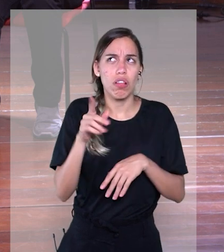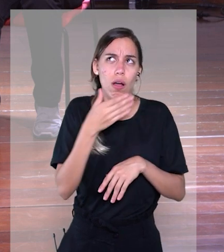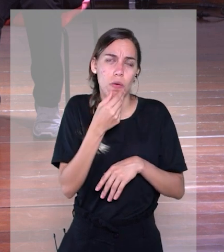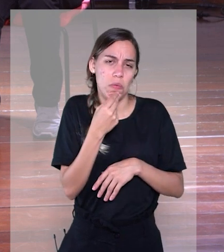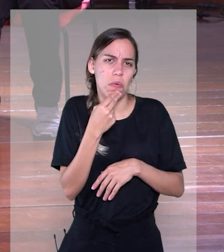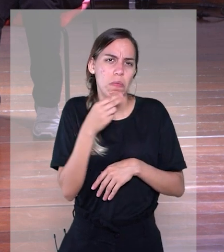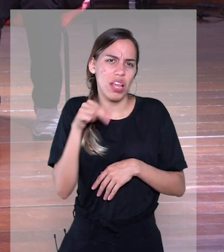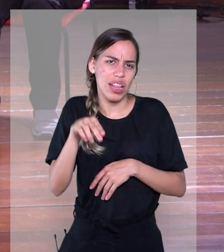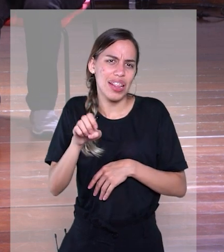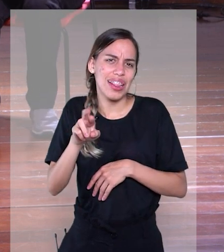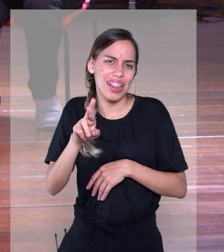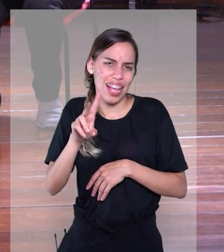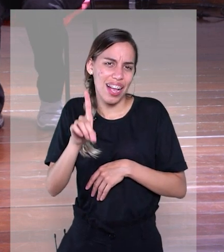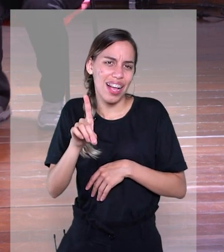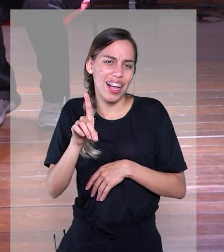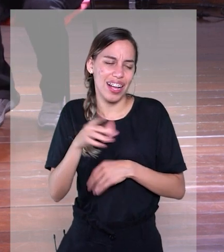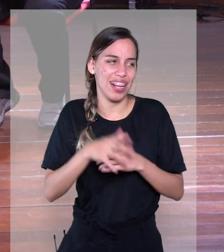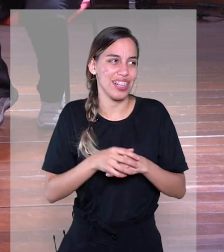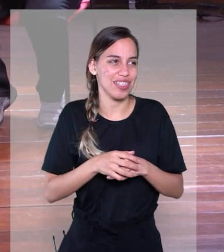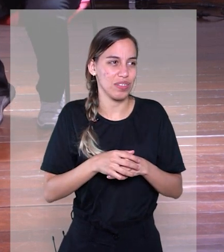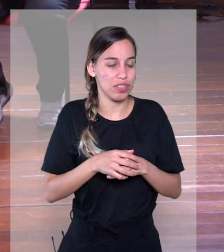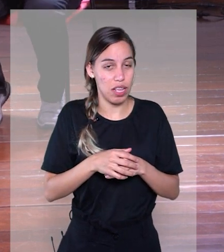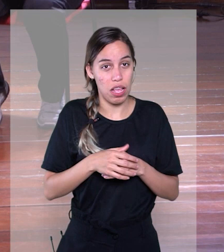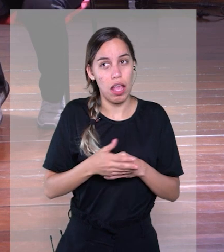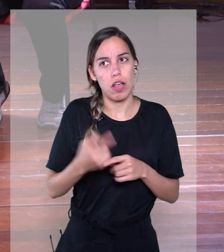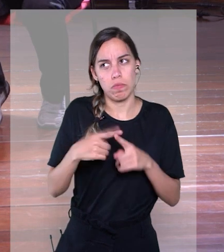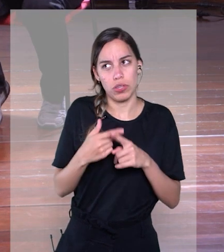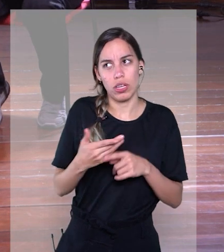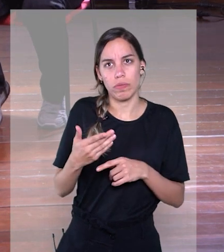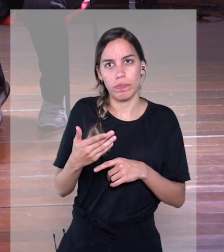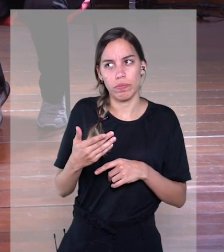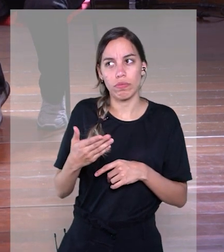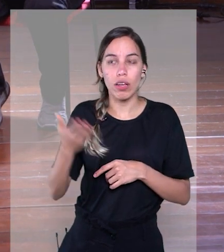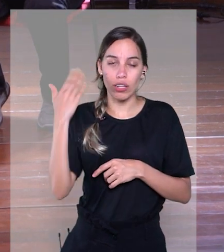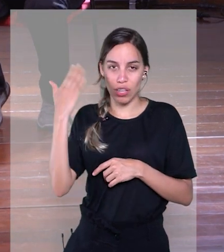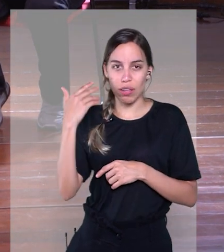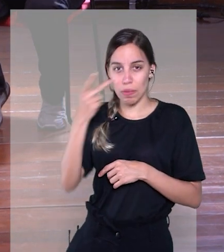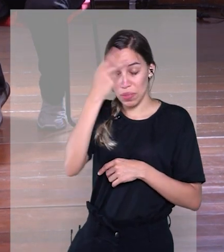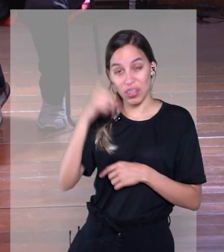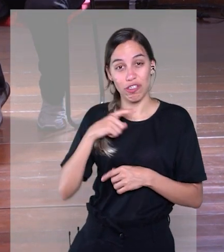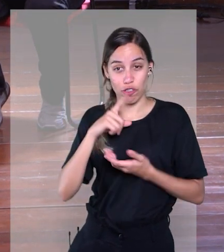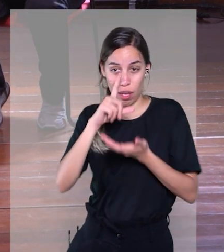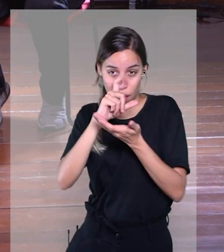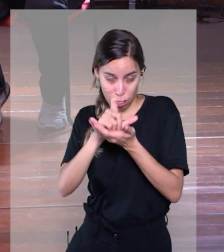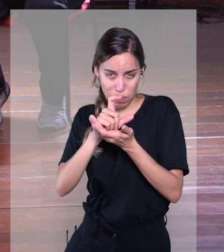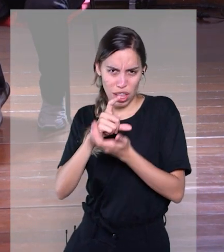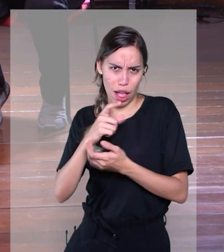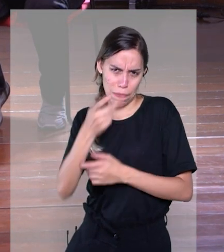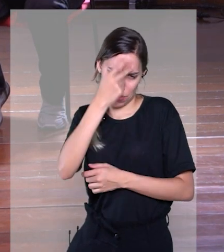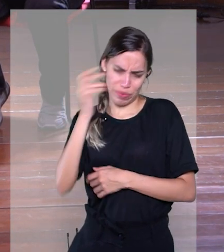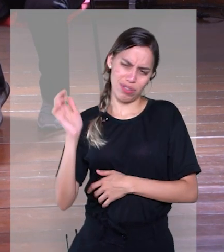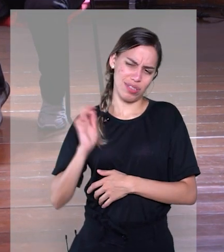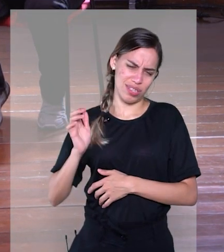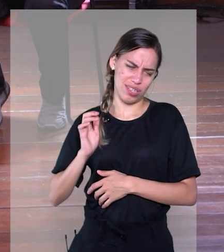nerd. Nessa época, quem tinha uma câmera era muito rico, né? Eu não sei se era muito rico. Ele morava num casarão